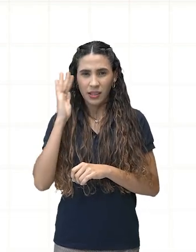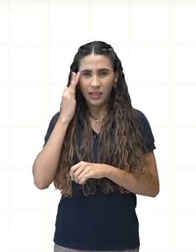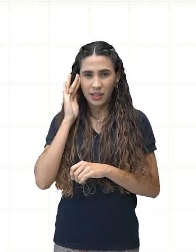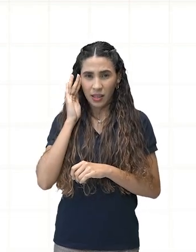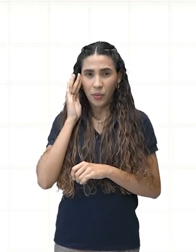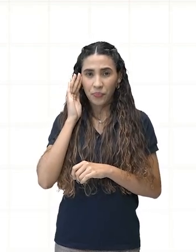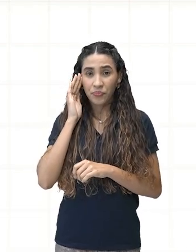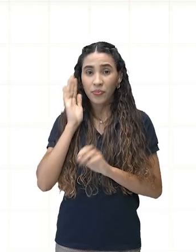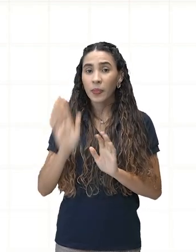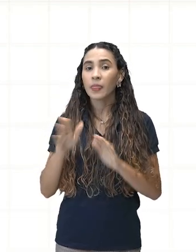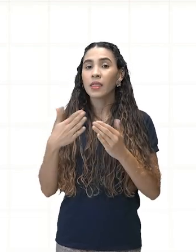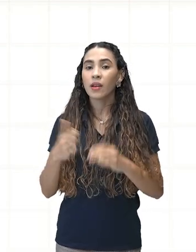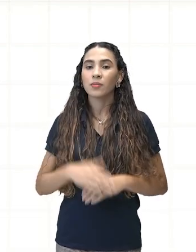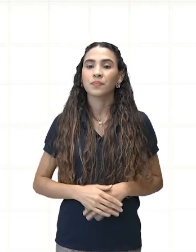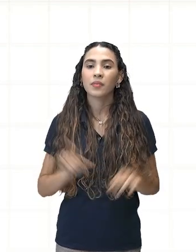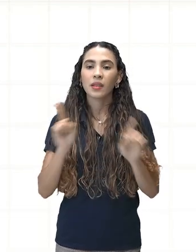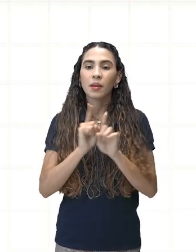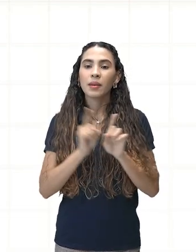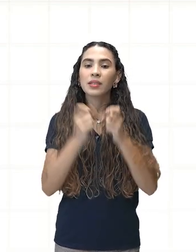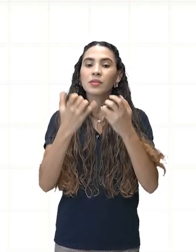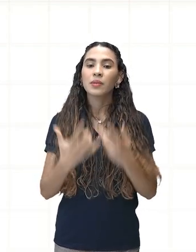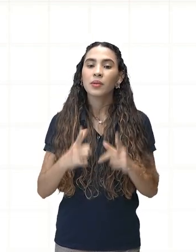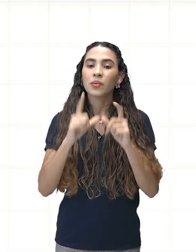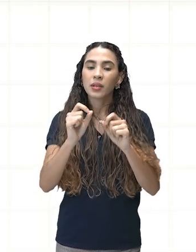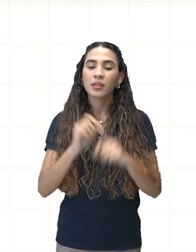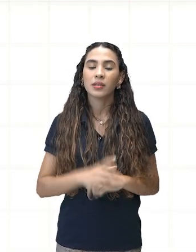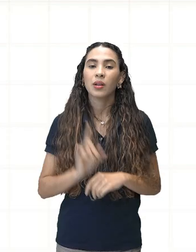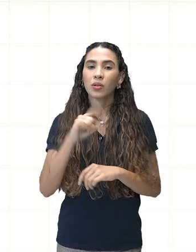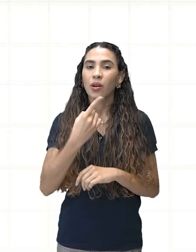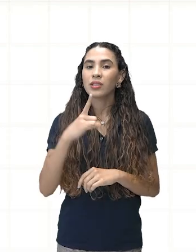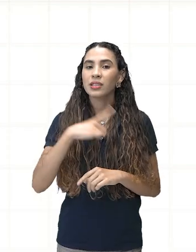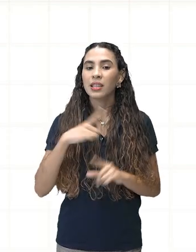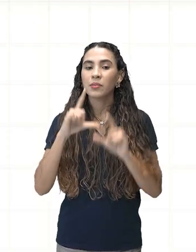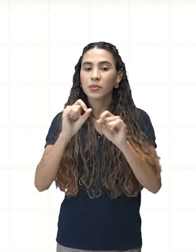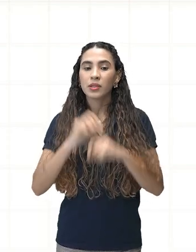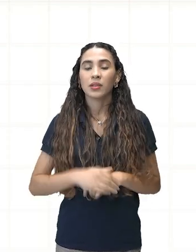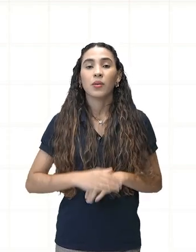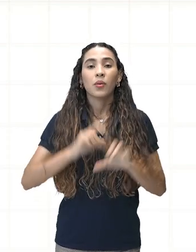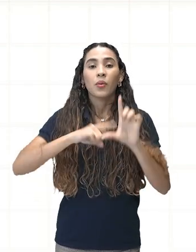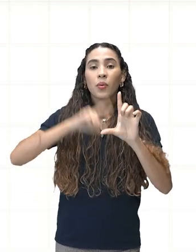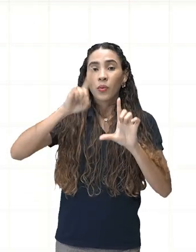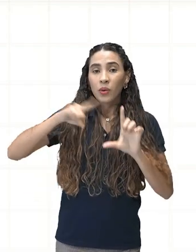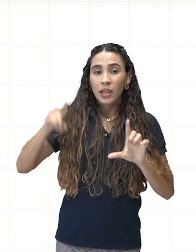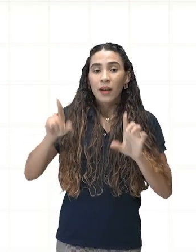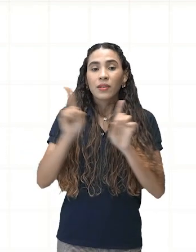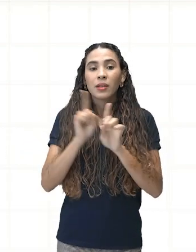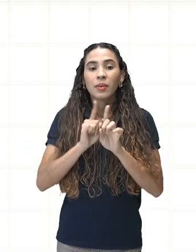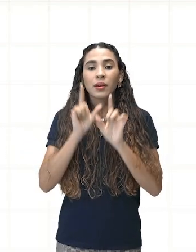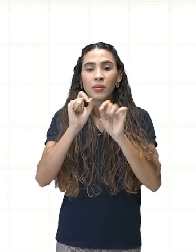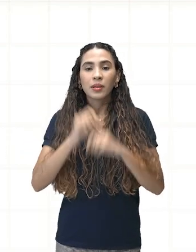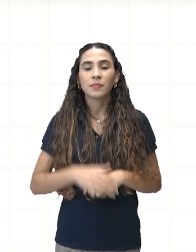compreender? Bem, destaco também para vocês que nós temos o gráfico de